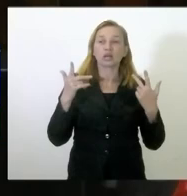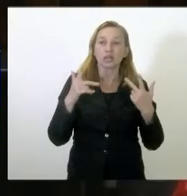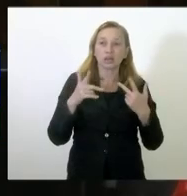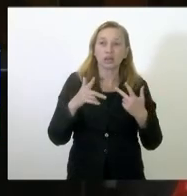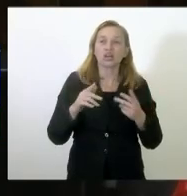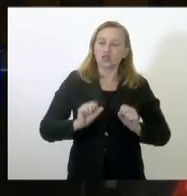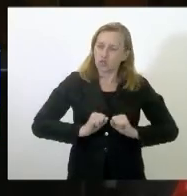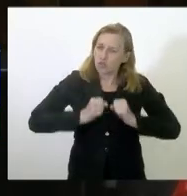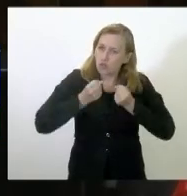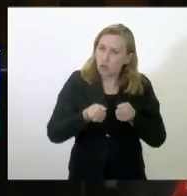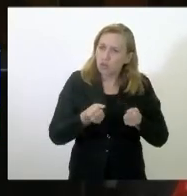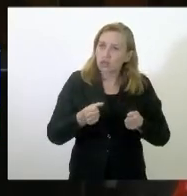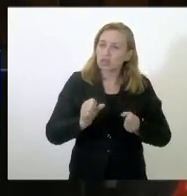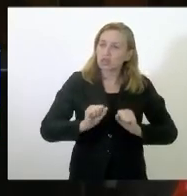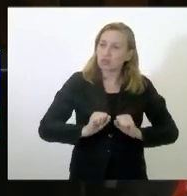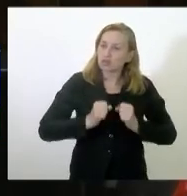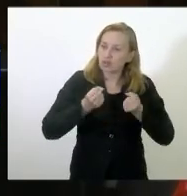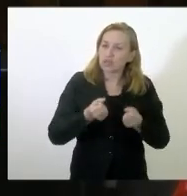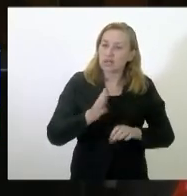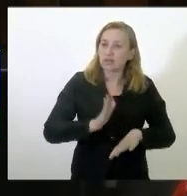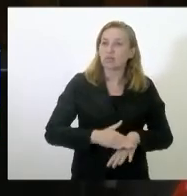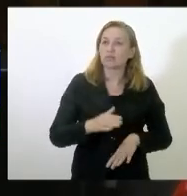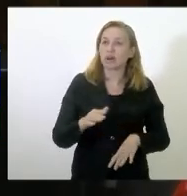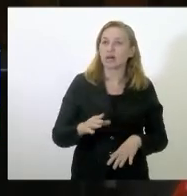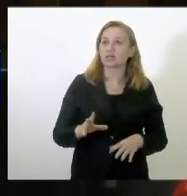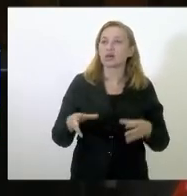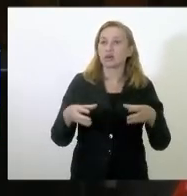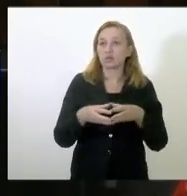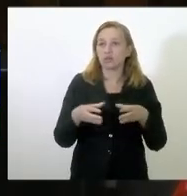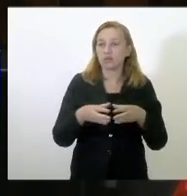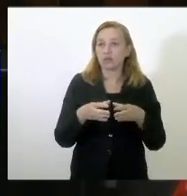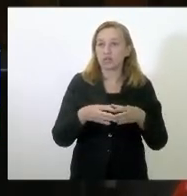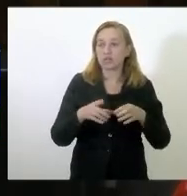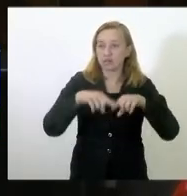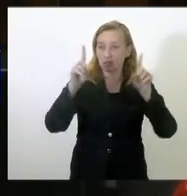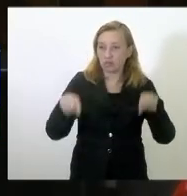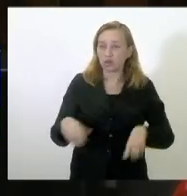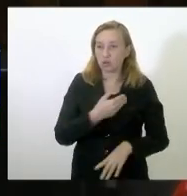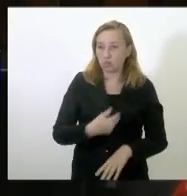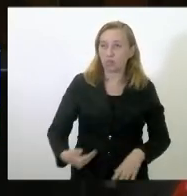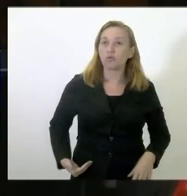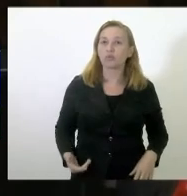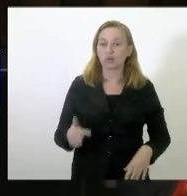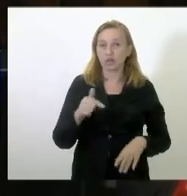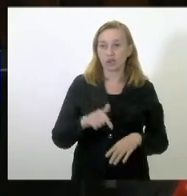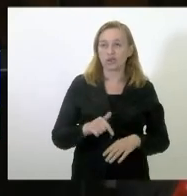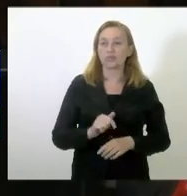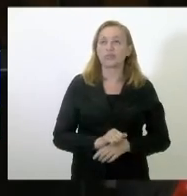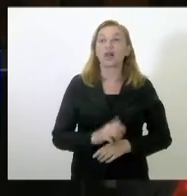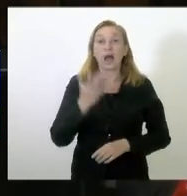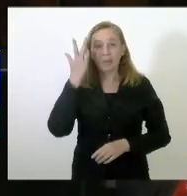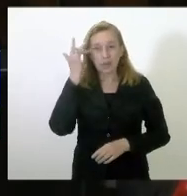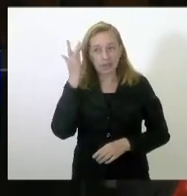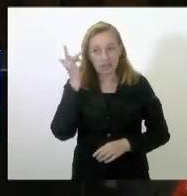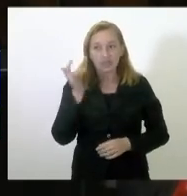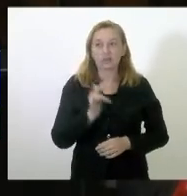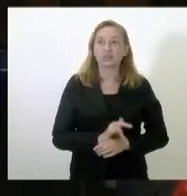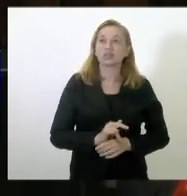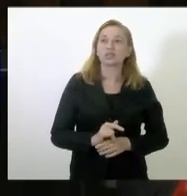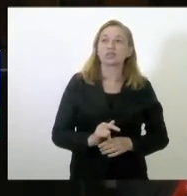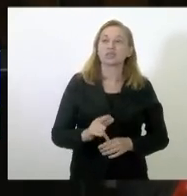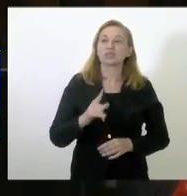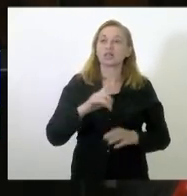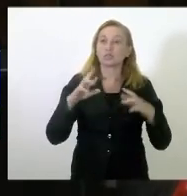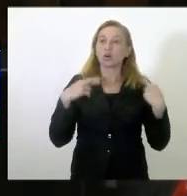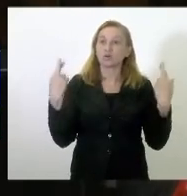mesma força que eu tenho tentado dar à Comissão dos Servidores Públicos aqui do Parlamento Fluminense. Amanhã nós realizaremos uma